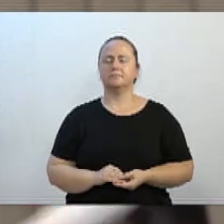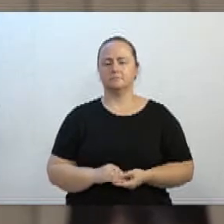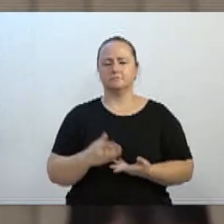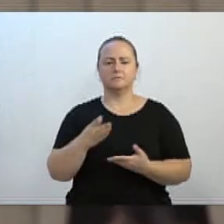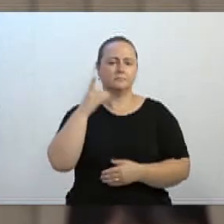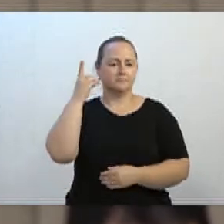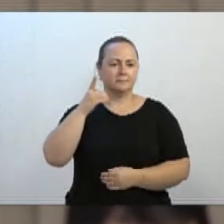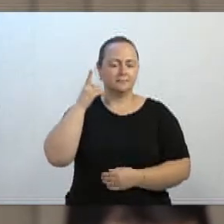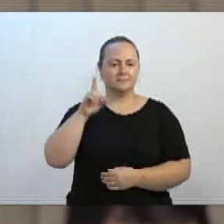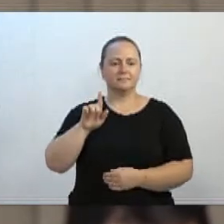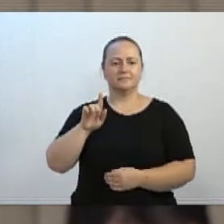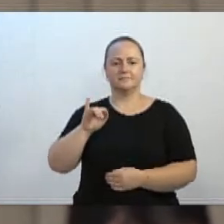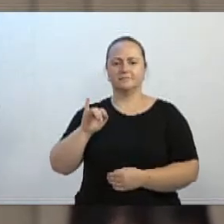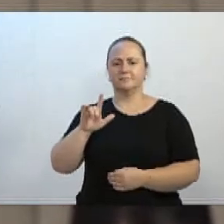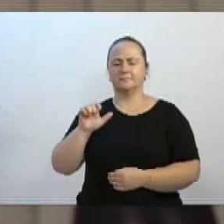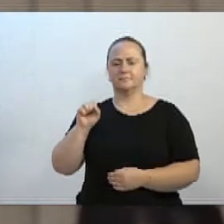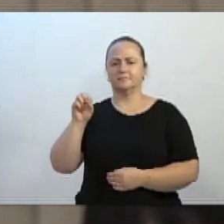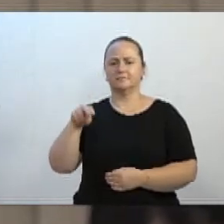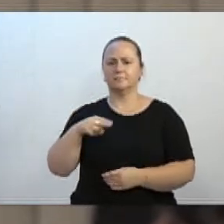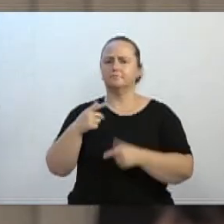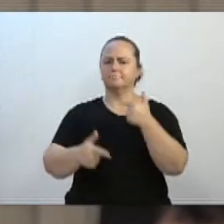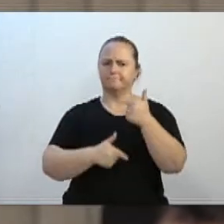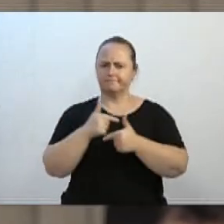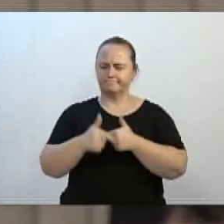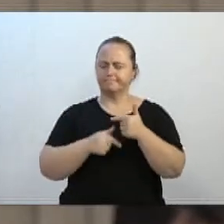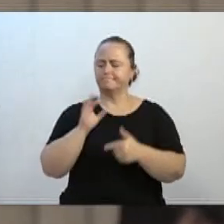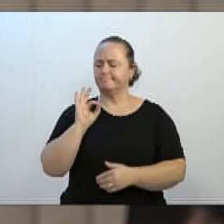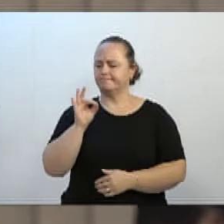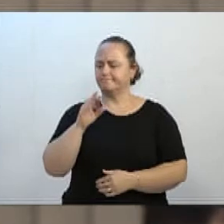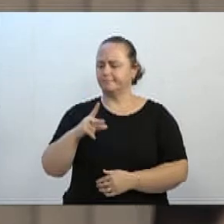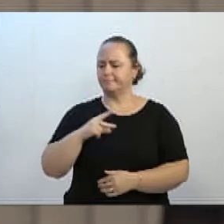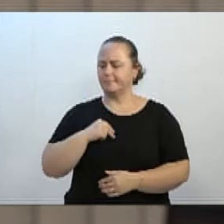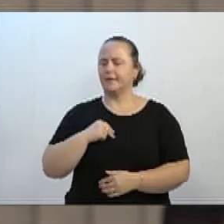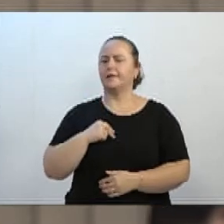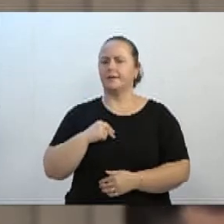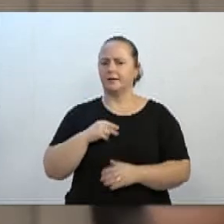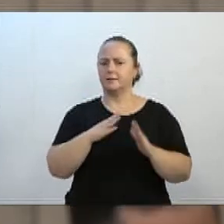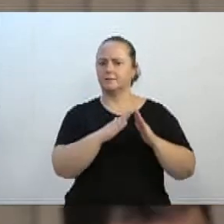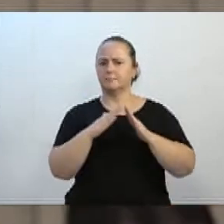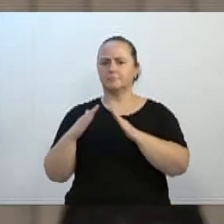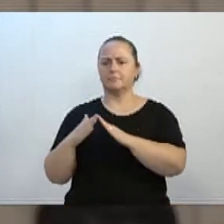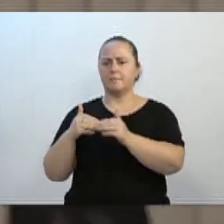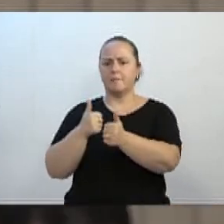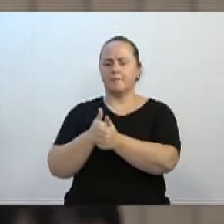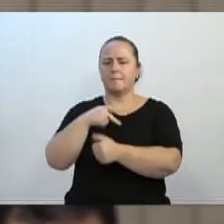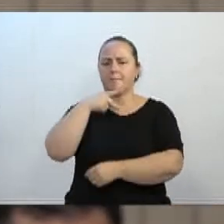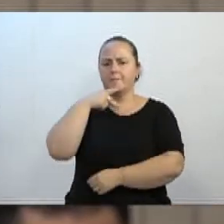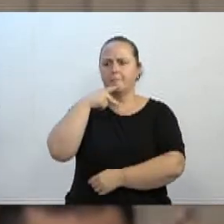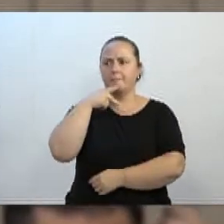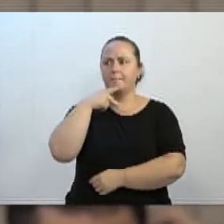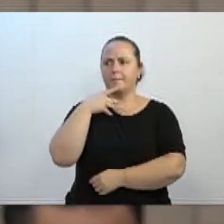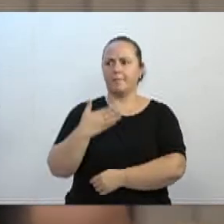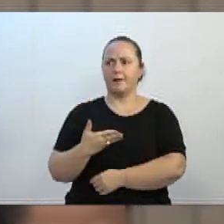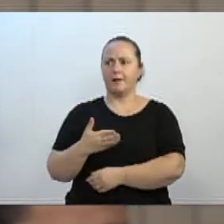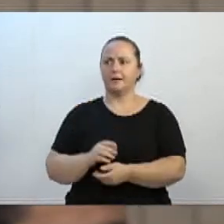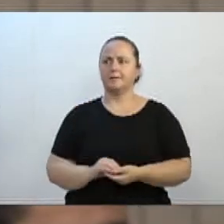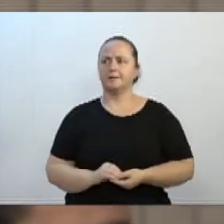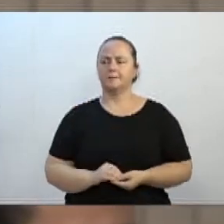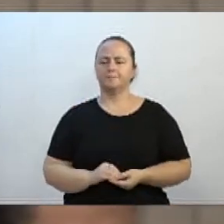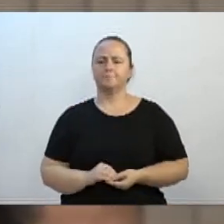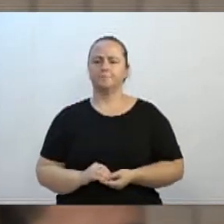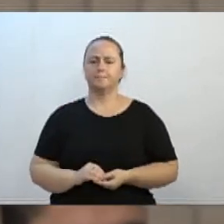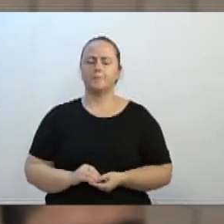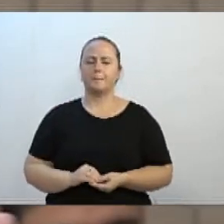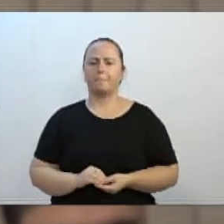fazendo um trabalho que merece reconhecimento, ele que é aqui de Pomerode, uma cidade vizinha, uma cidade muito querida também por todos nós. Mas a diferença é que nós